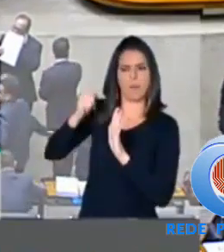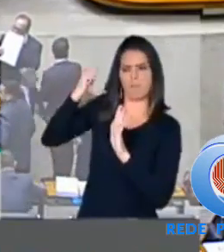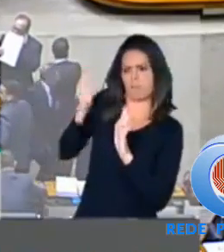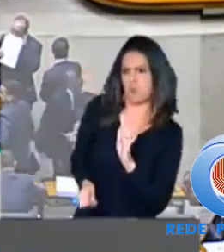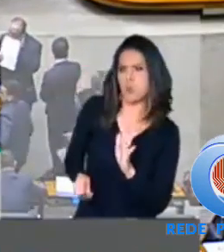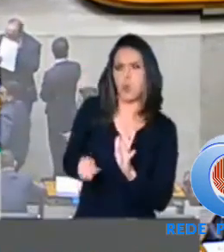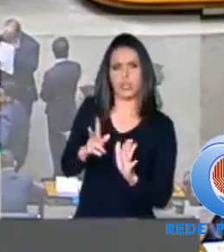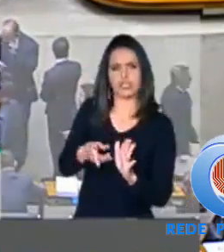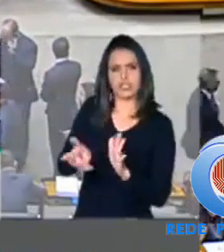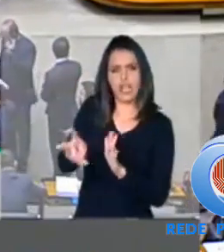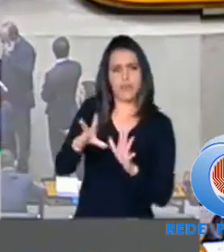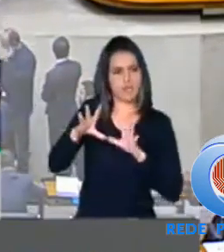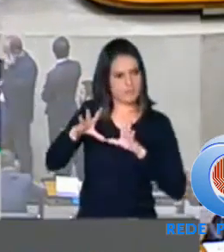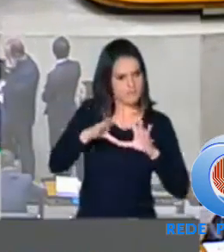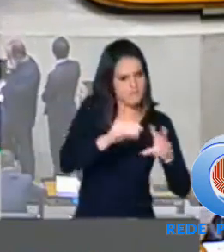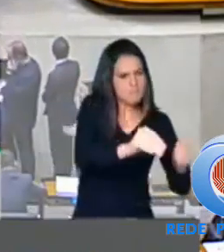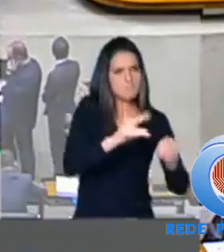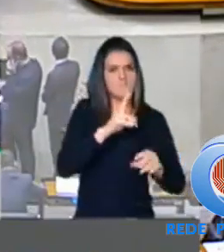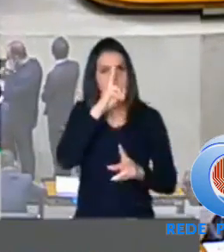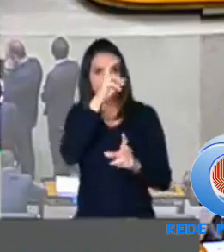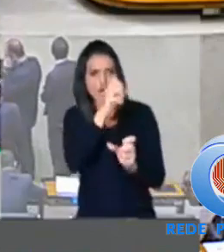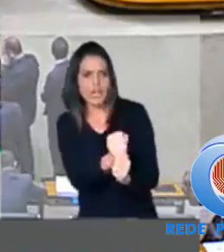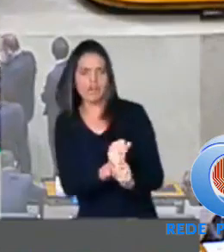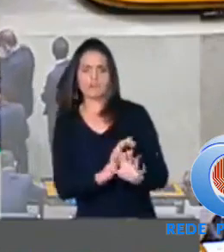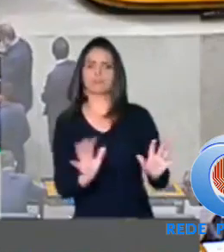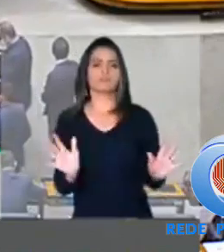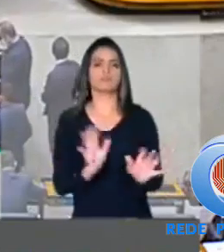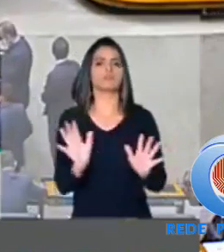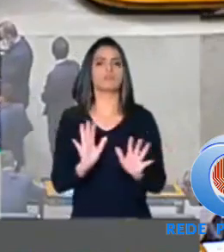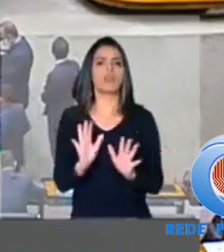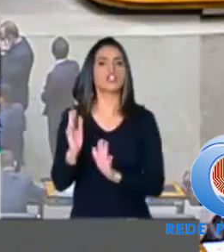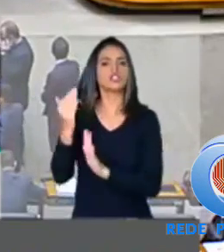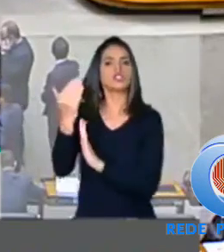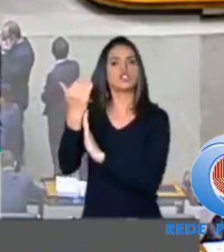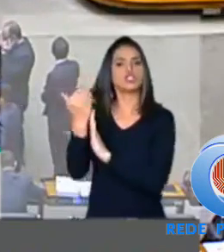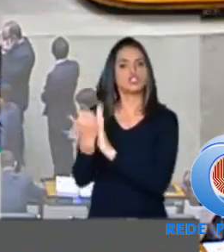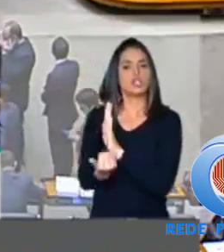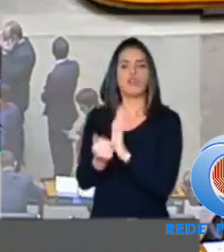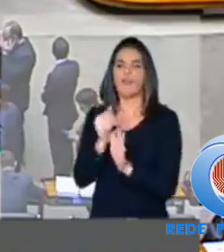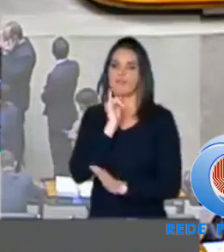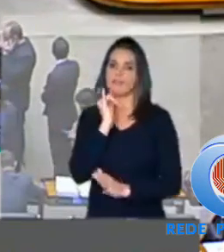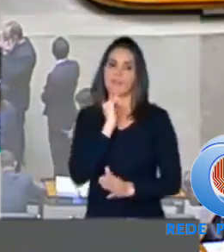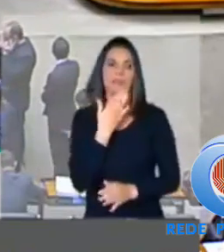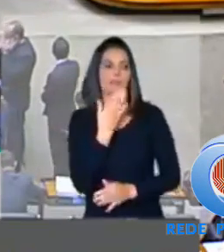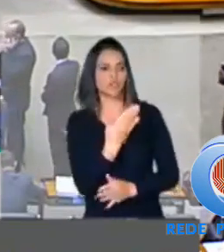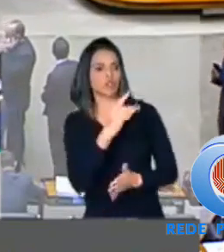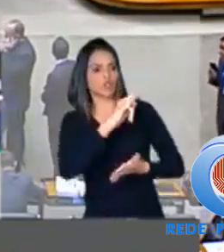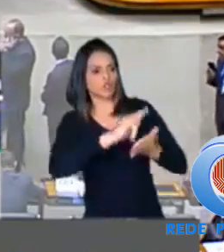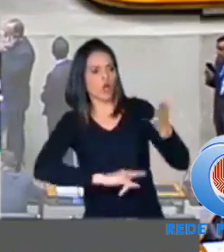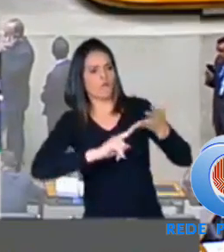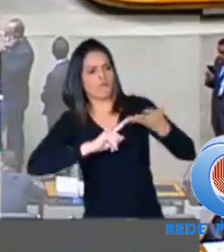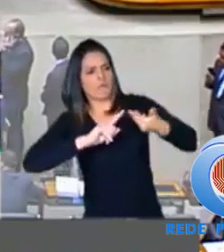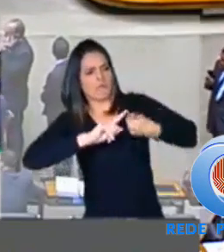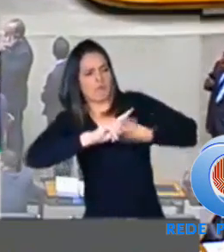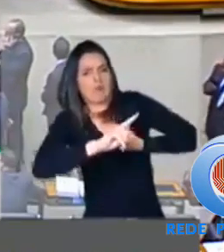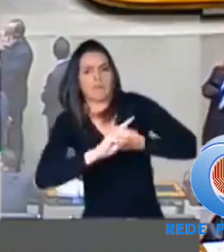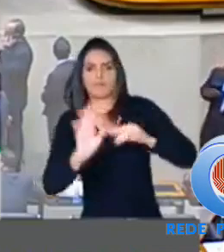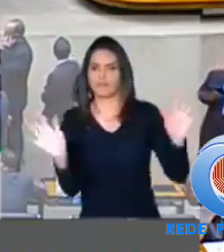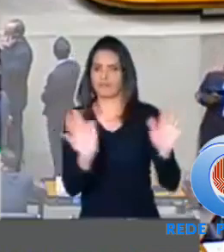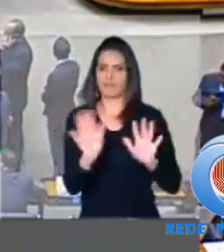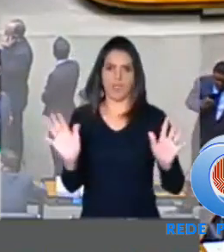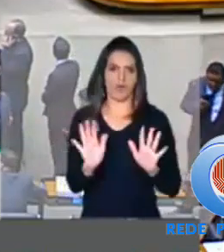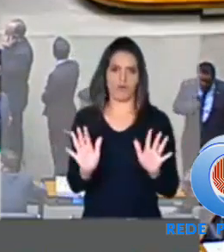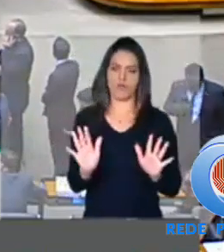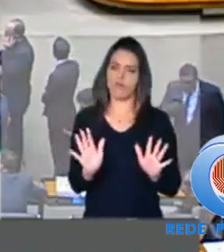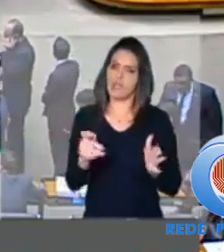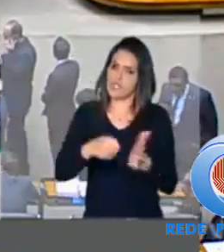né? O Estado que sempre tem poder de atuar nessas coisas, pedir documento, por exemplo, para abrir uma empresa. A ideia é que haja a menor